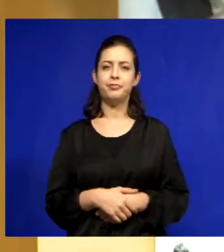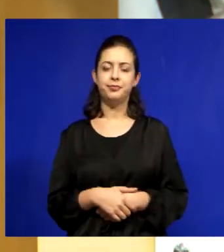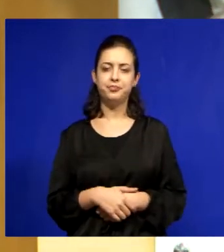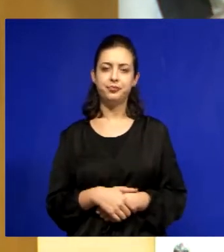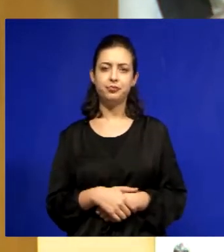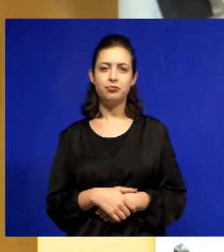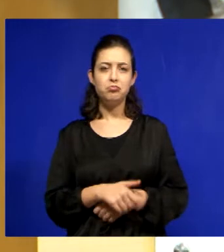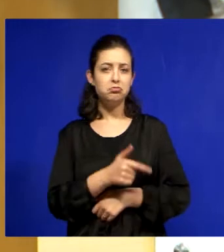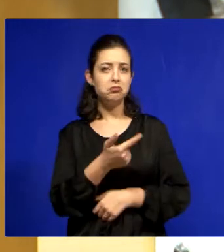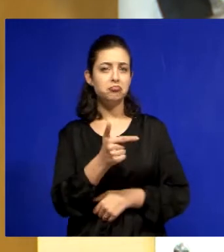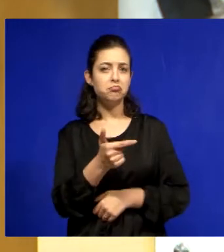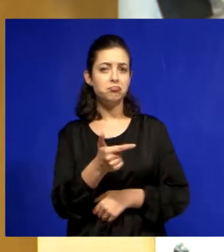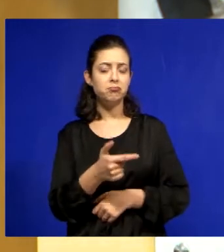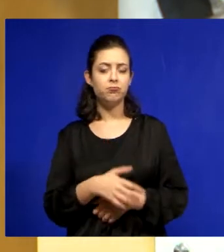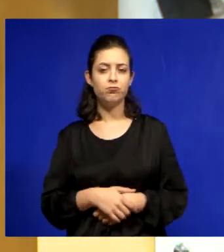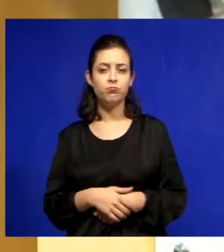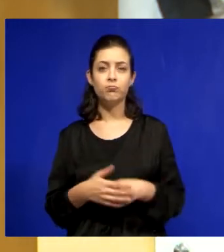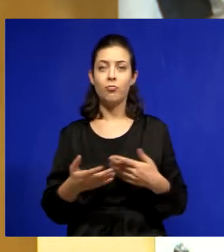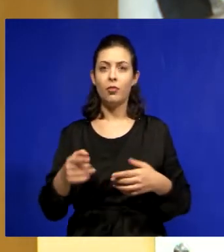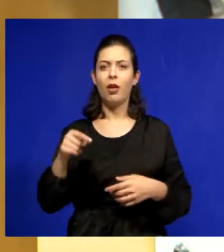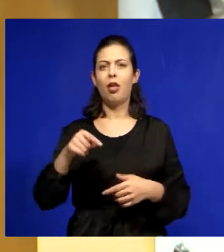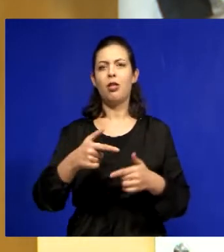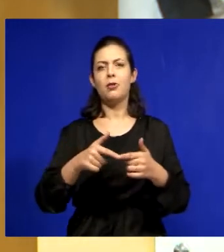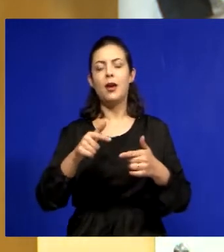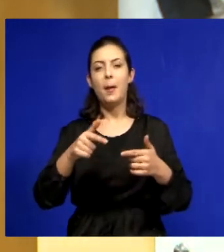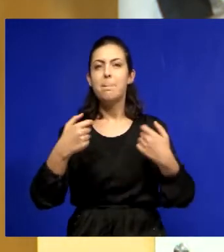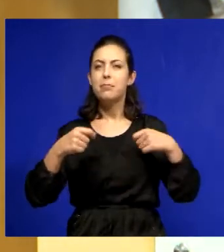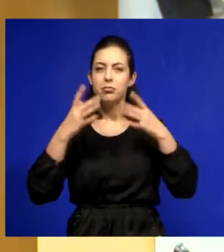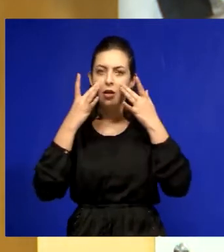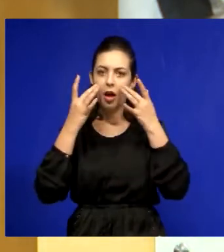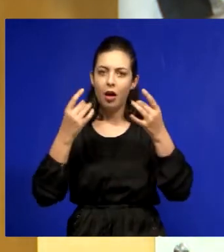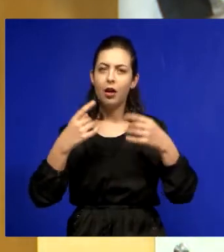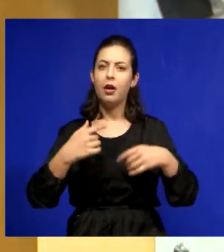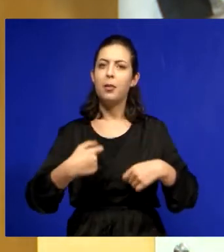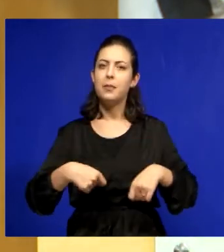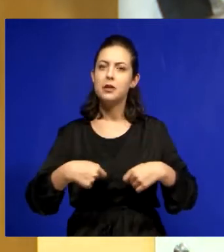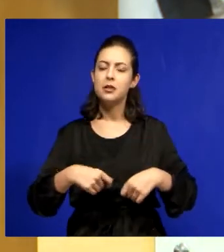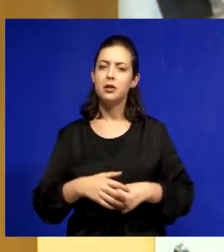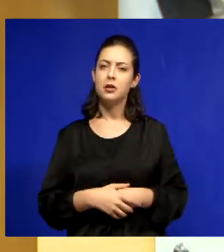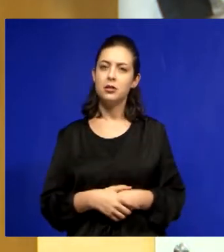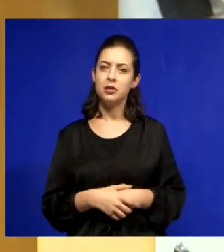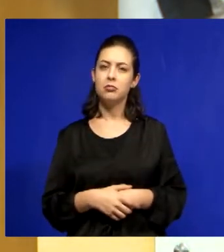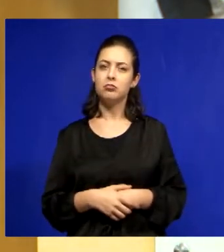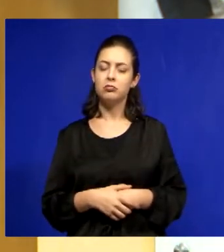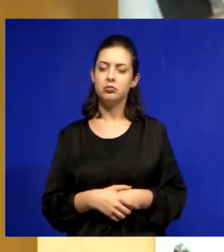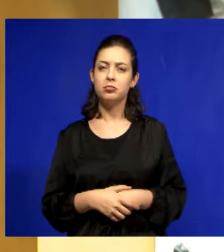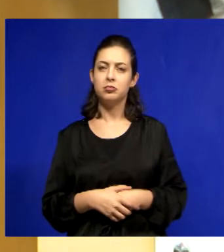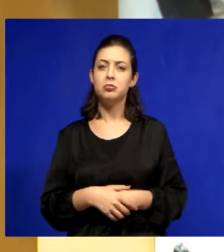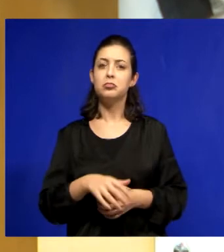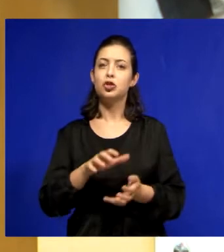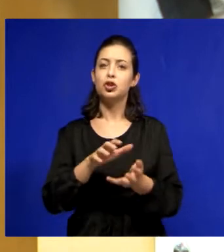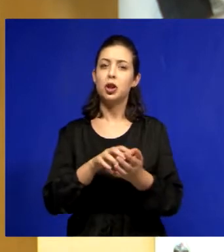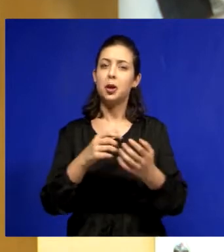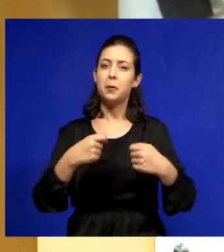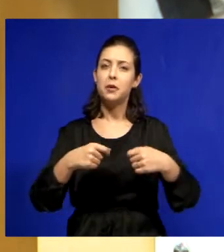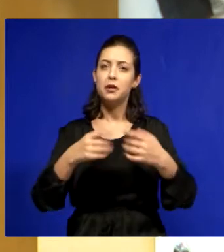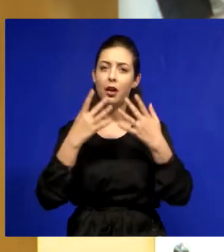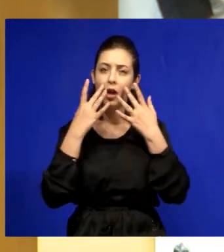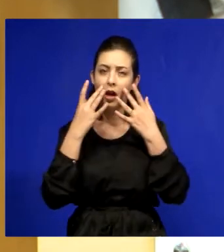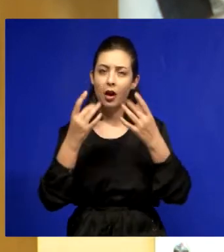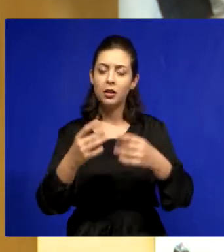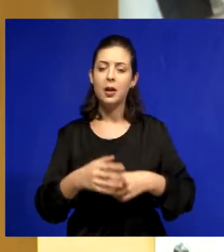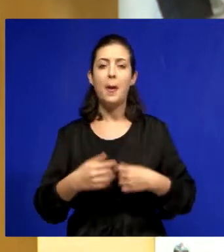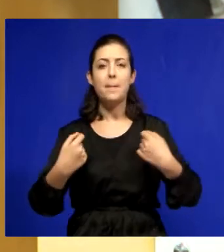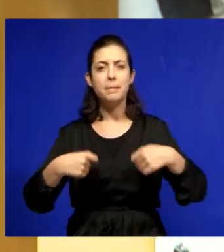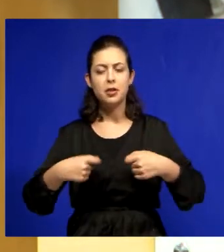não tem e essa é uma tensão que nós precisamos ter um município de jacareí fazer